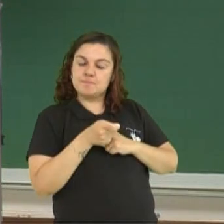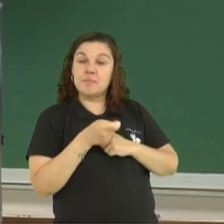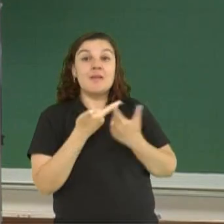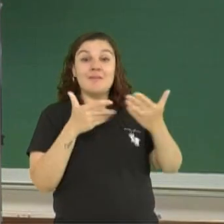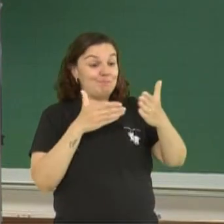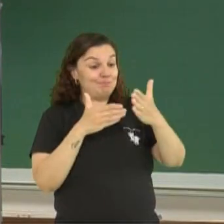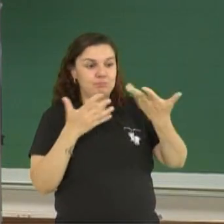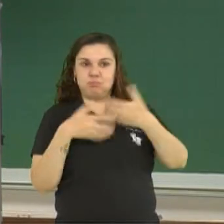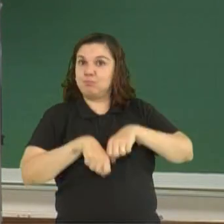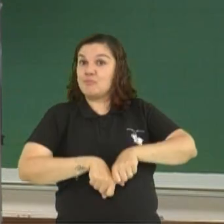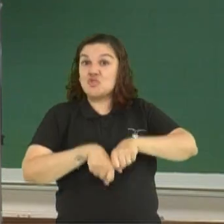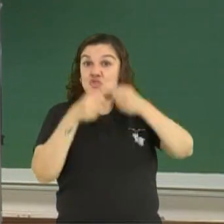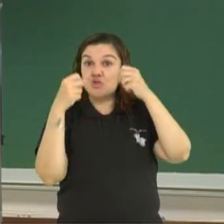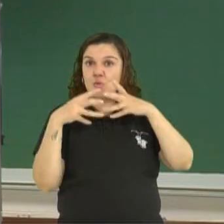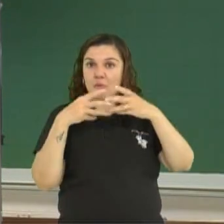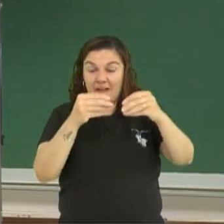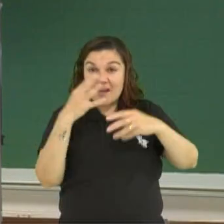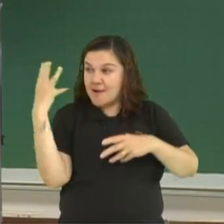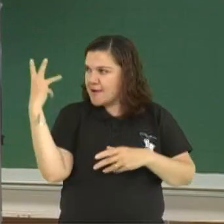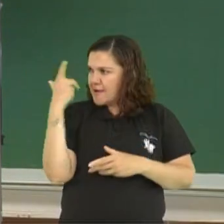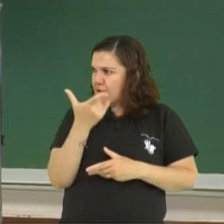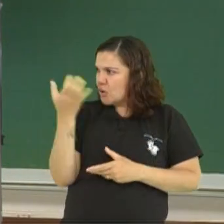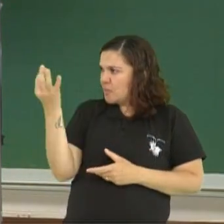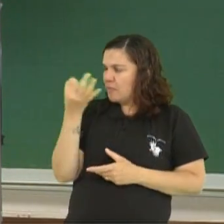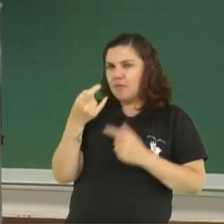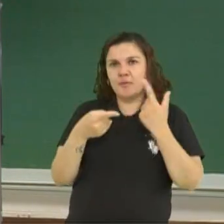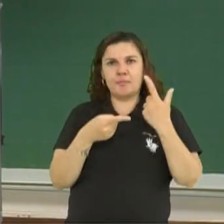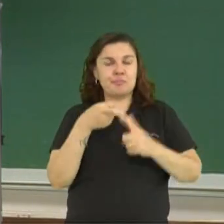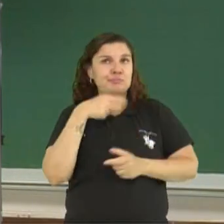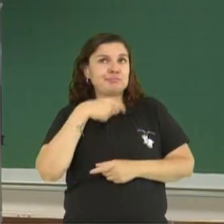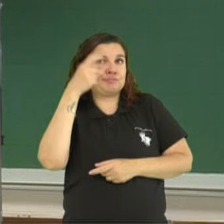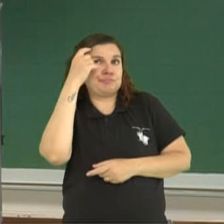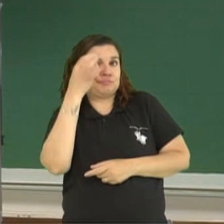limites. Então, ia ser destruída uma obra magnífica por causa de um